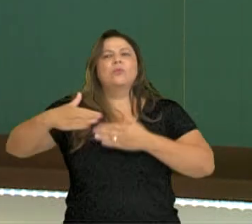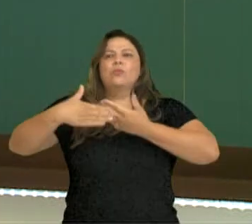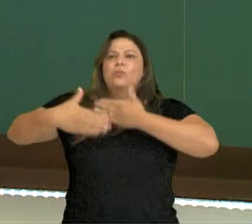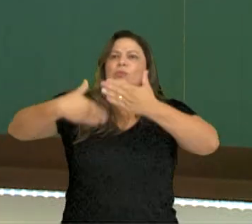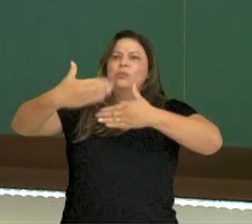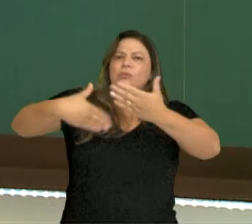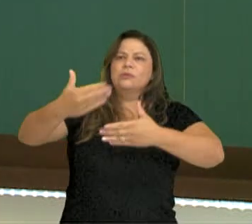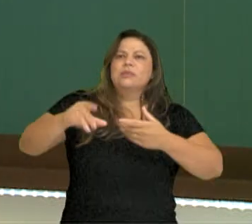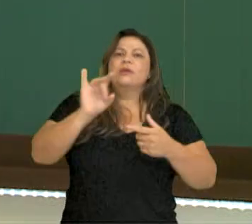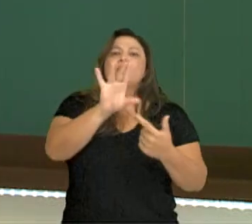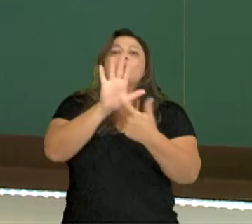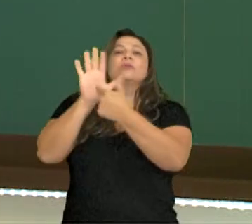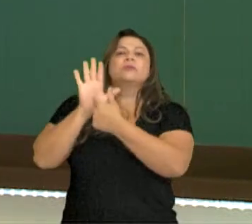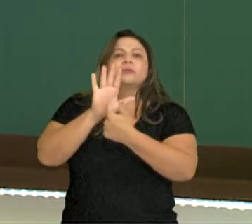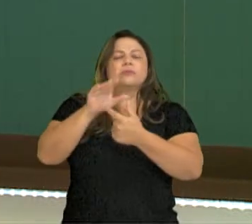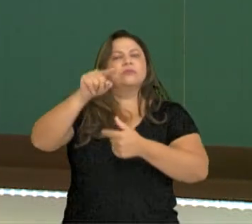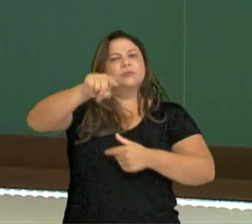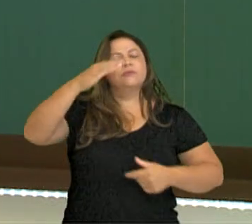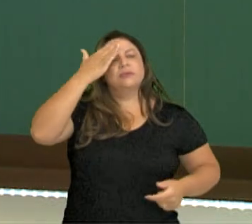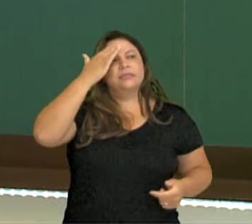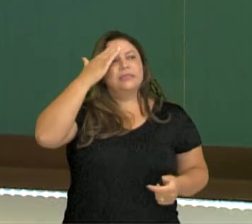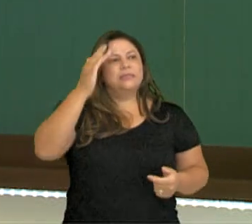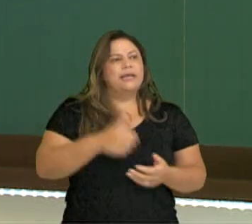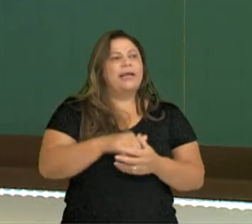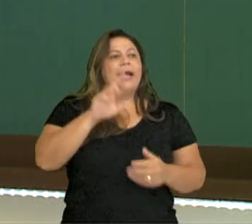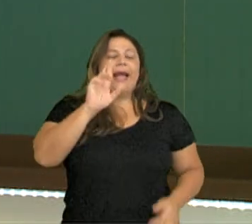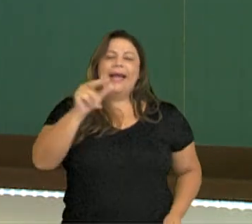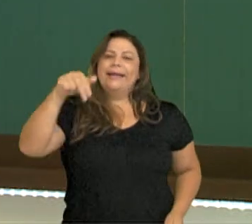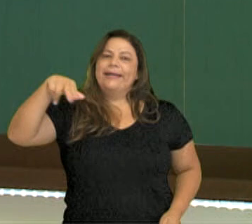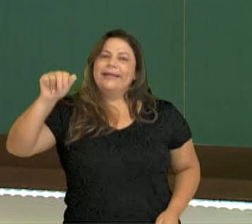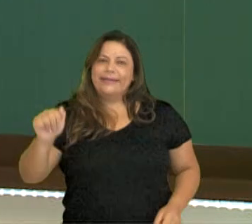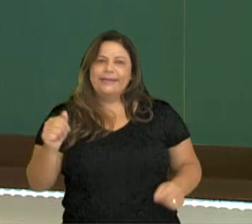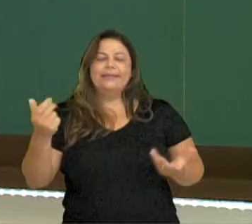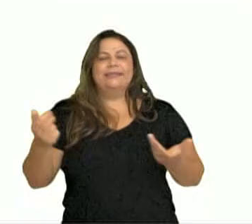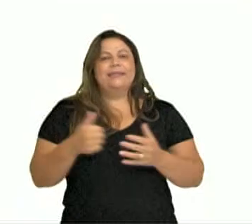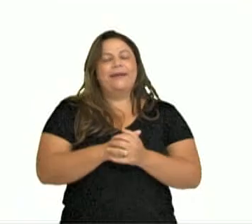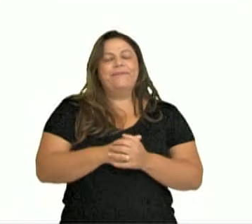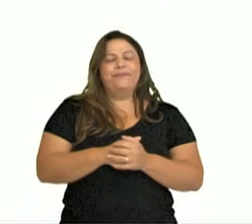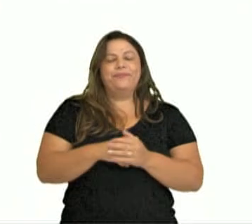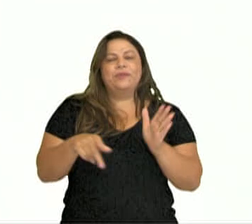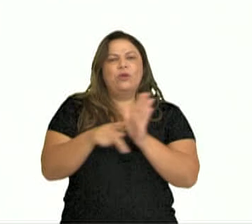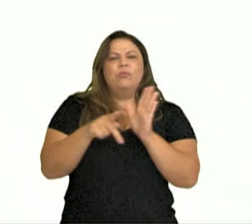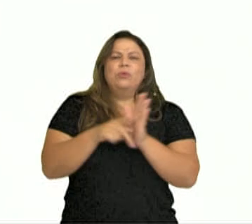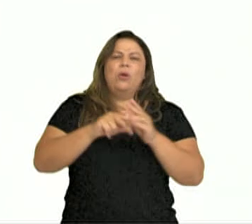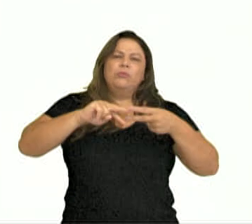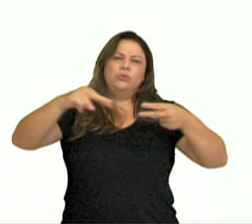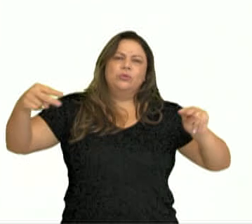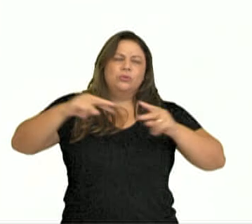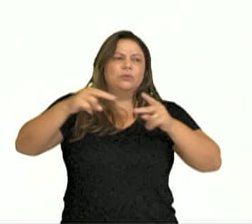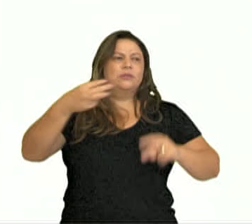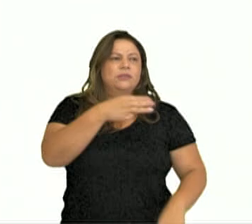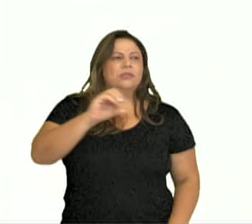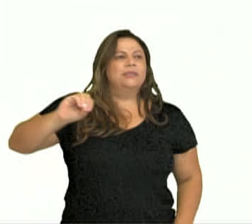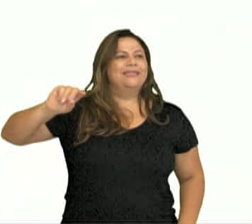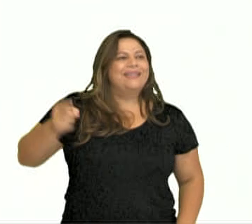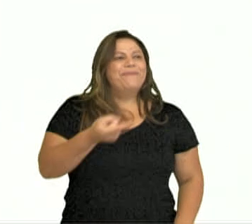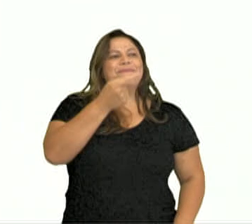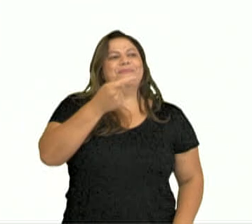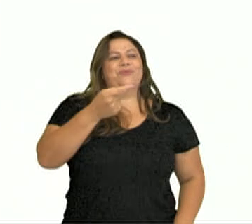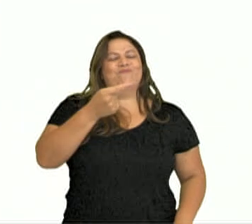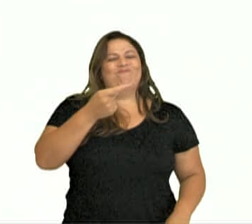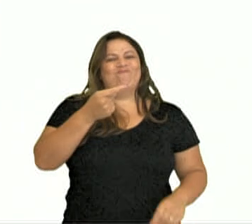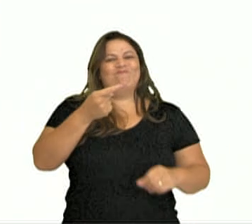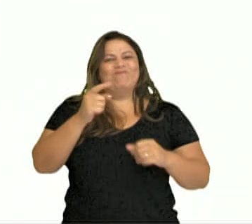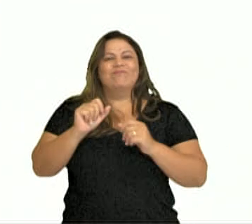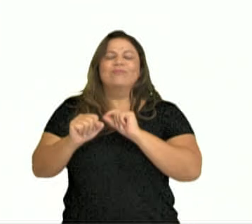só para vocês terem ideia, ó, o RNA, o material genético do Covid-19, tem 30 mil pares de bases